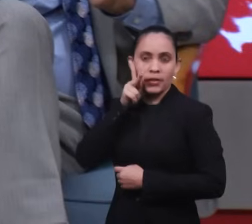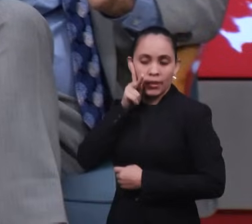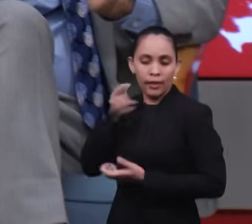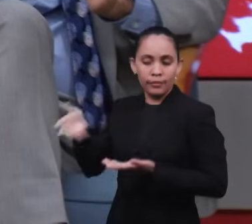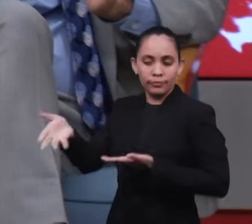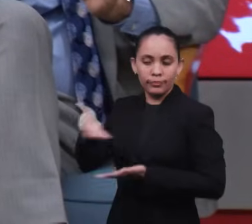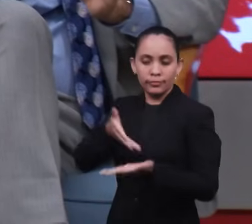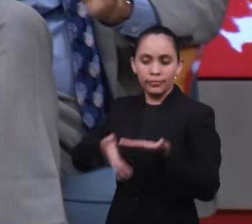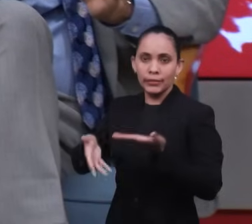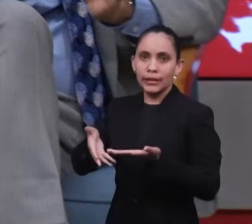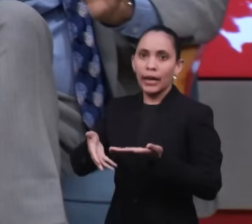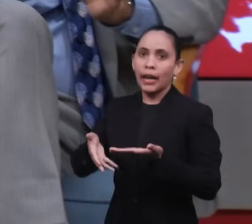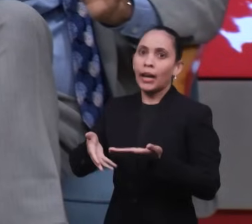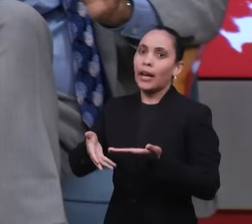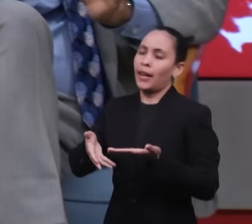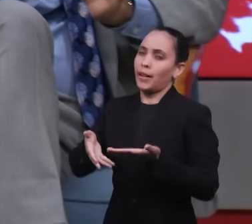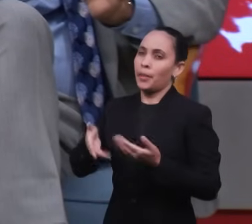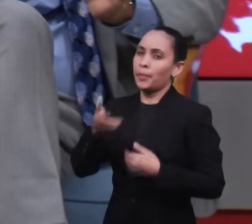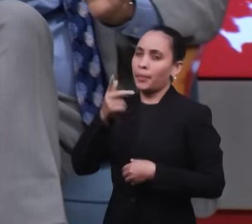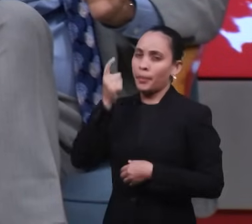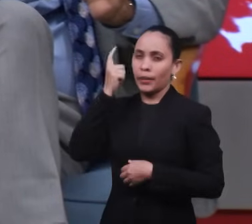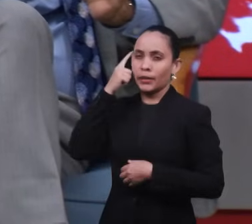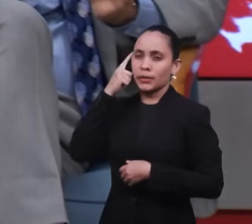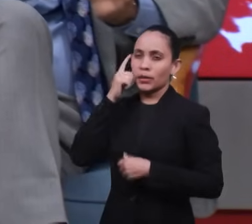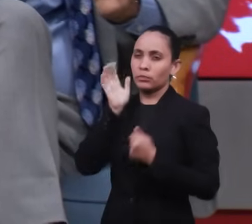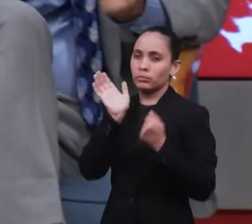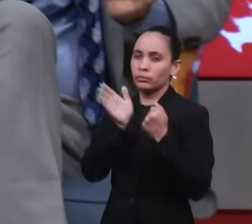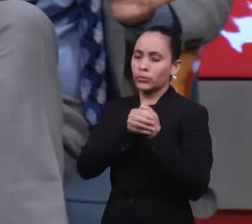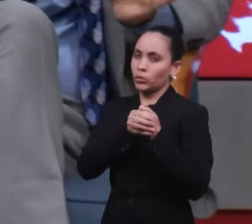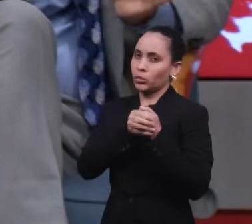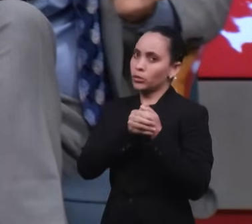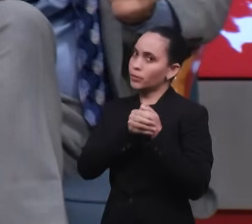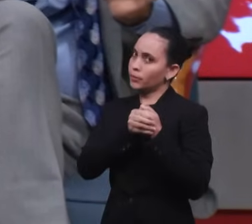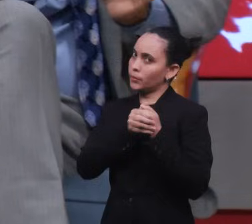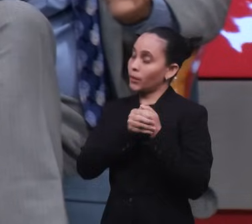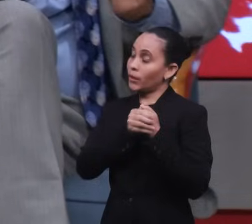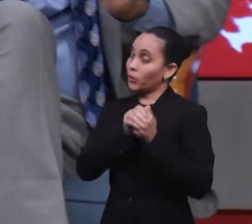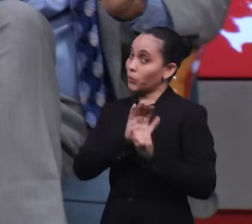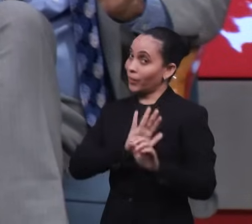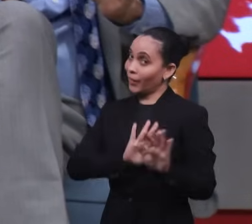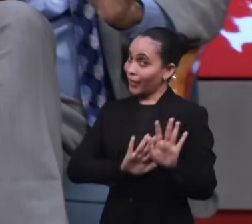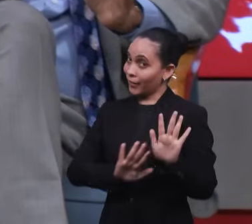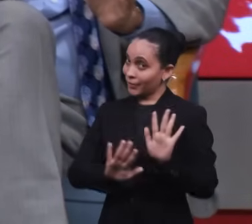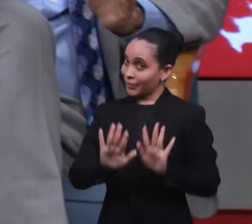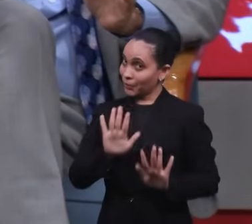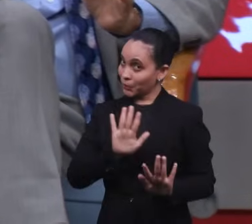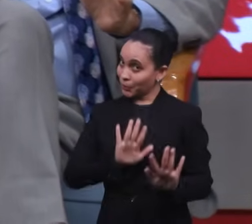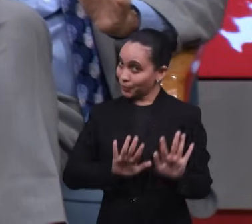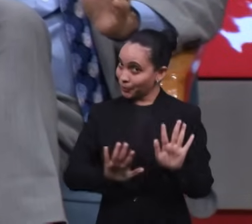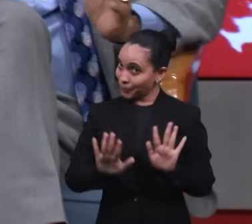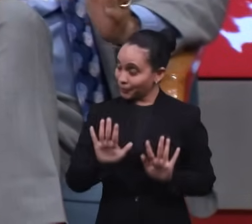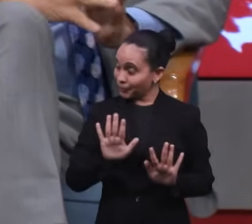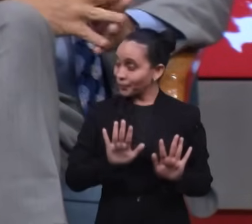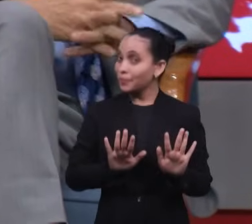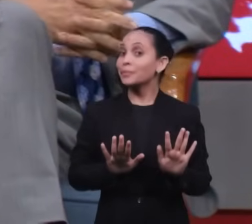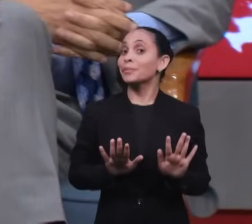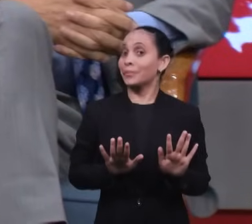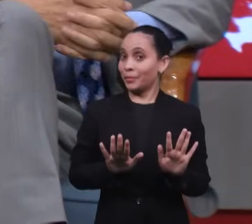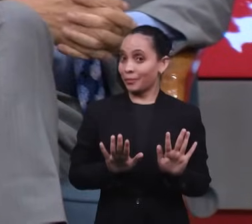Porque você pode cometer um ato que é o ato mais grave que você faz contra o